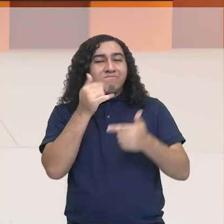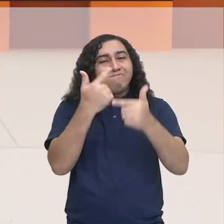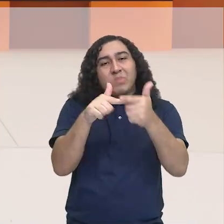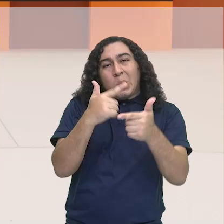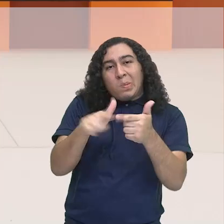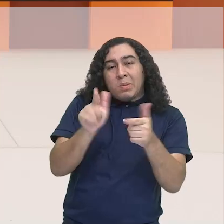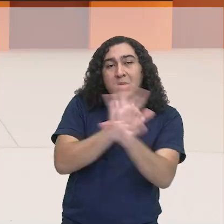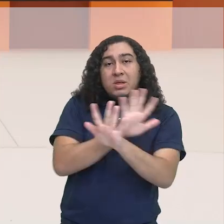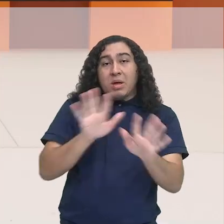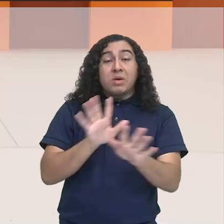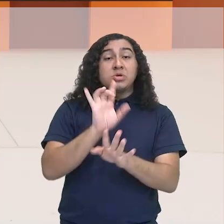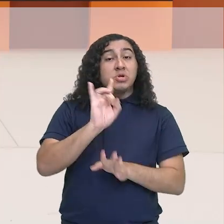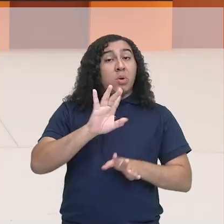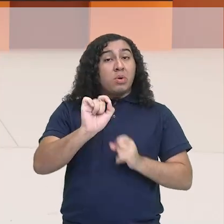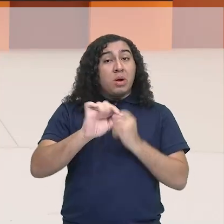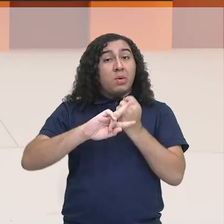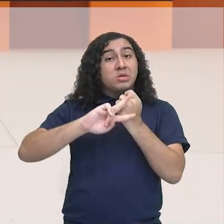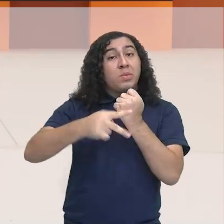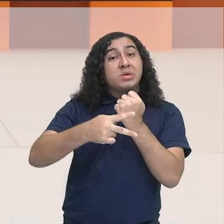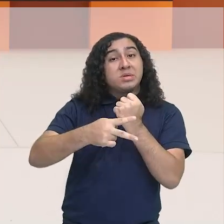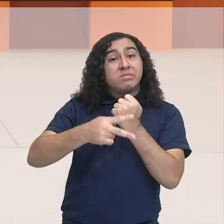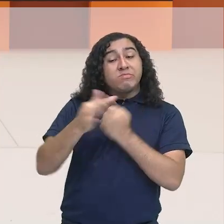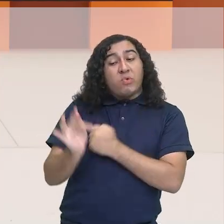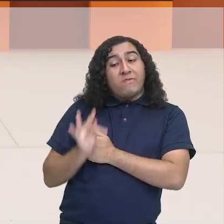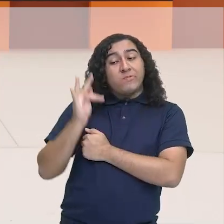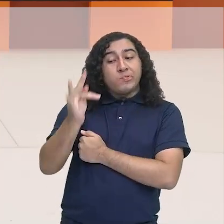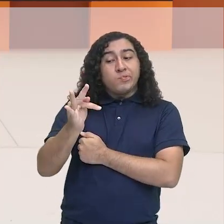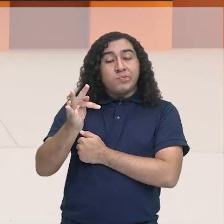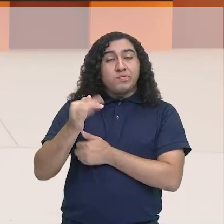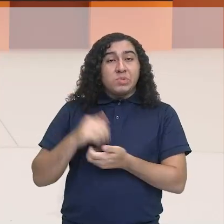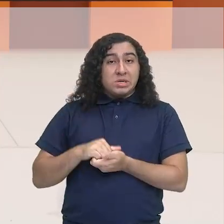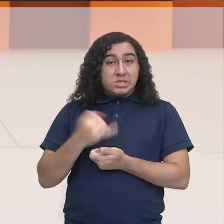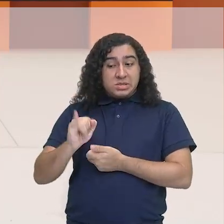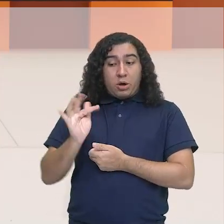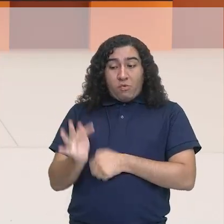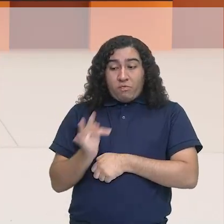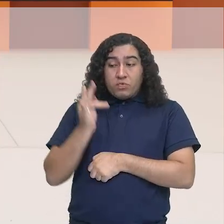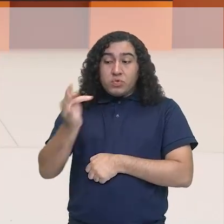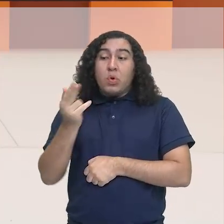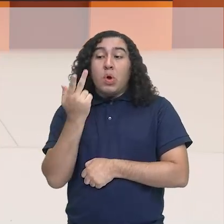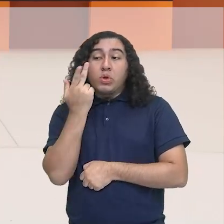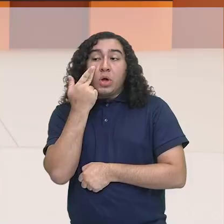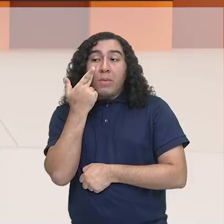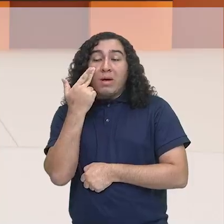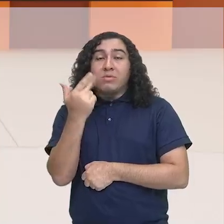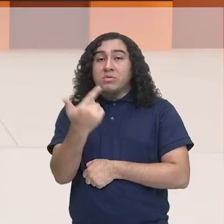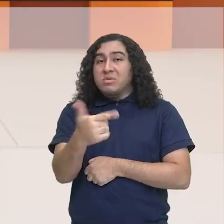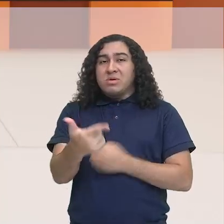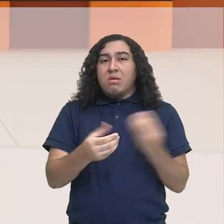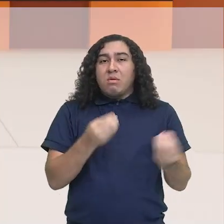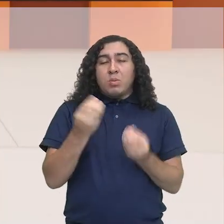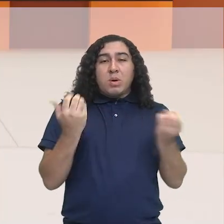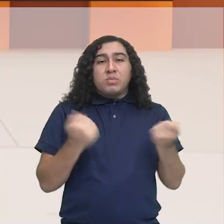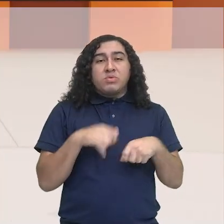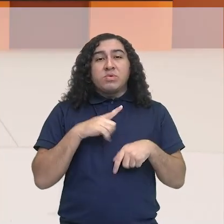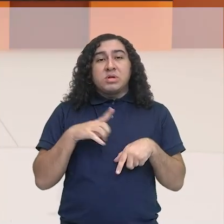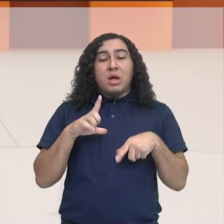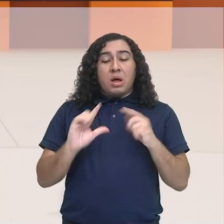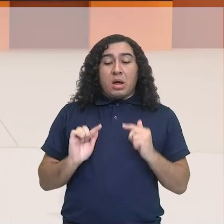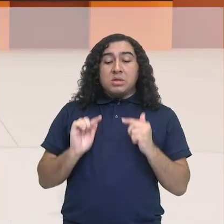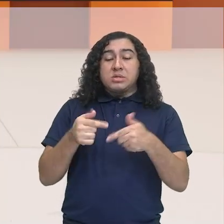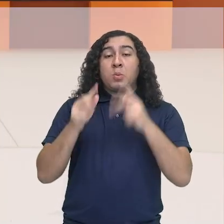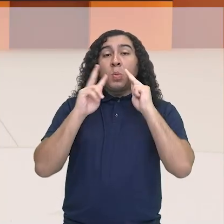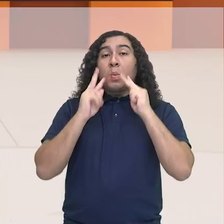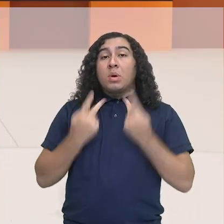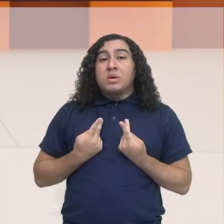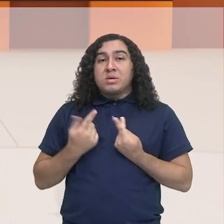como um destino. E, como sendo destino, não podia, né, ser objeto de ação humana, né,